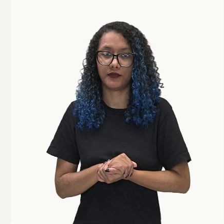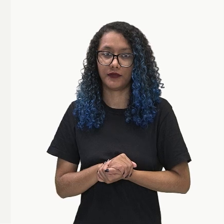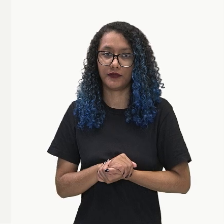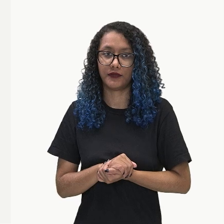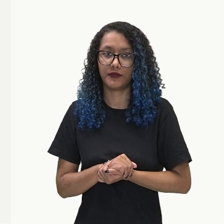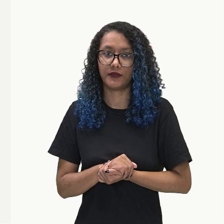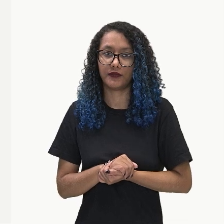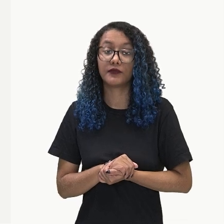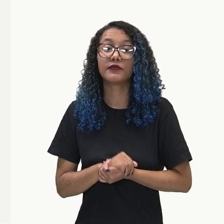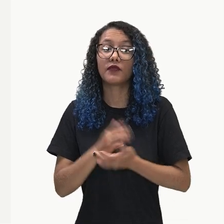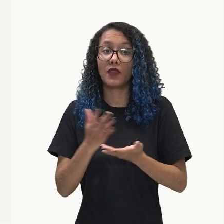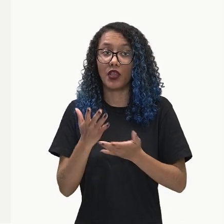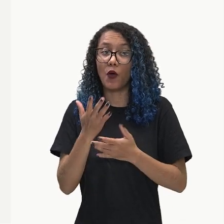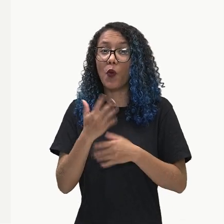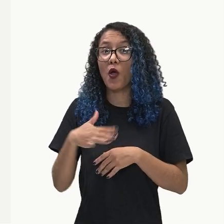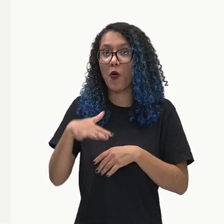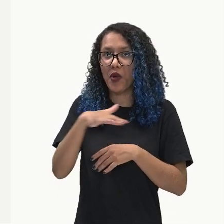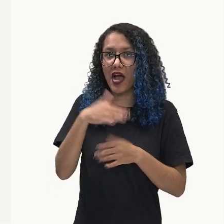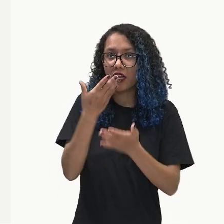da termologia.